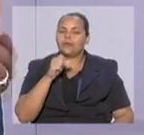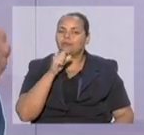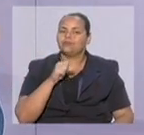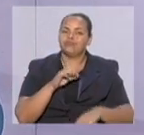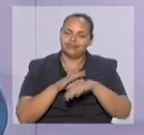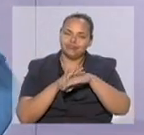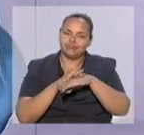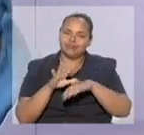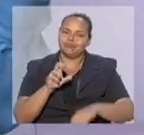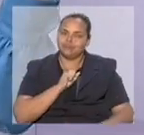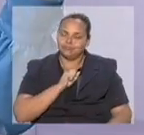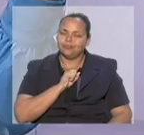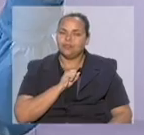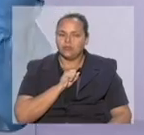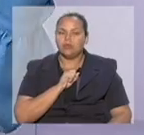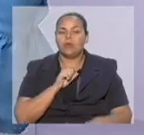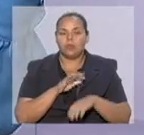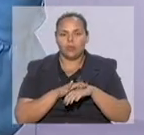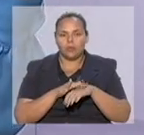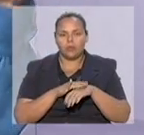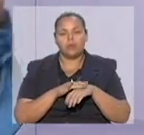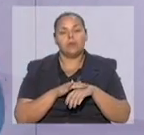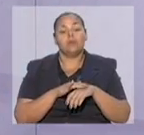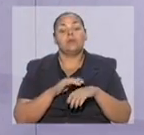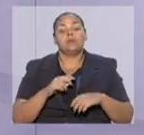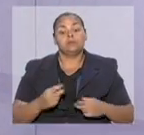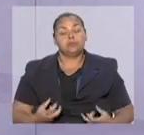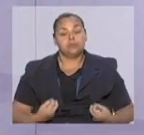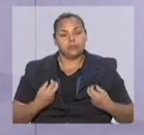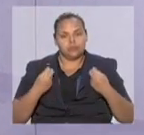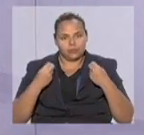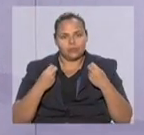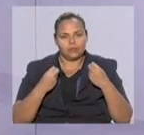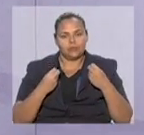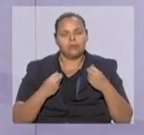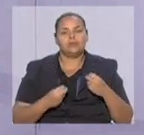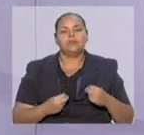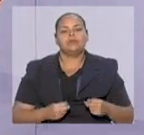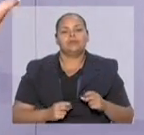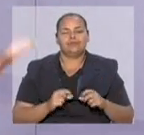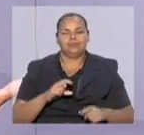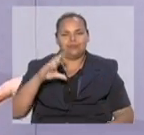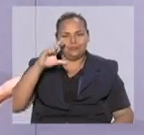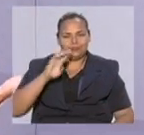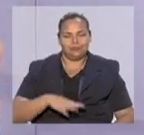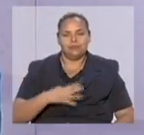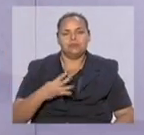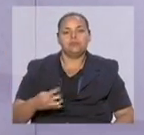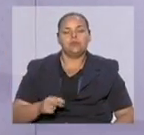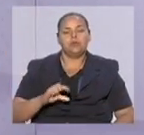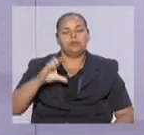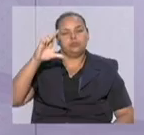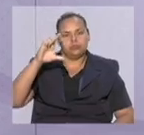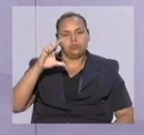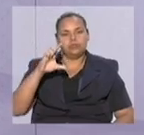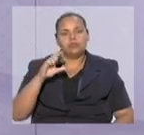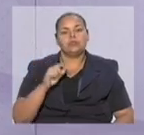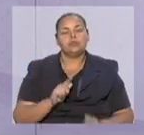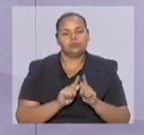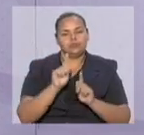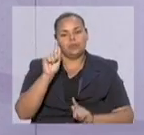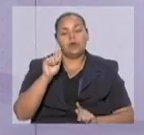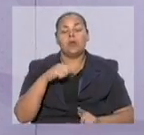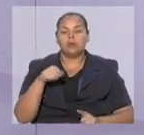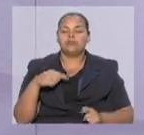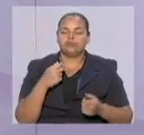adoecer. E o câncer vai chegar no topo. Então, a gente tem que se preparar aqui, enquanto poder público, para enfrentar essa realidade